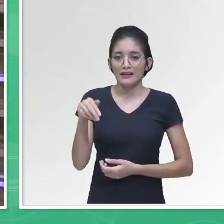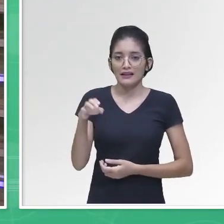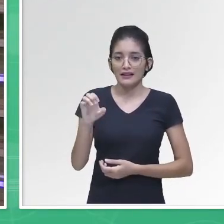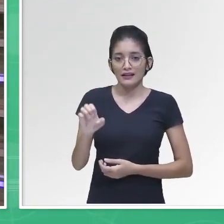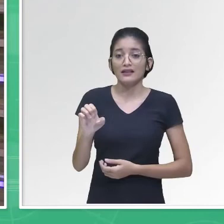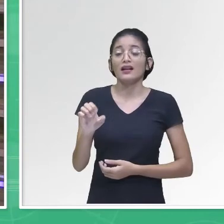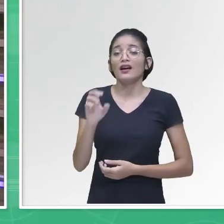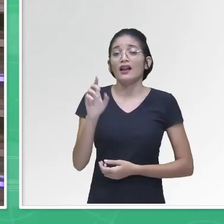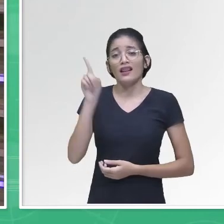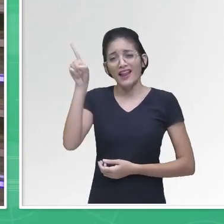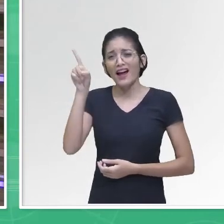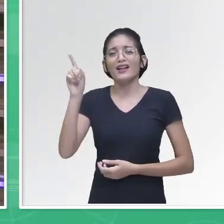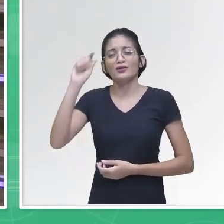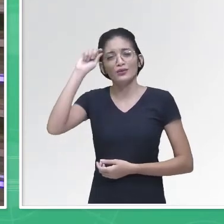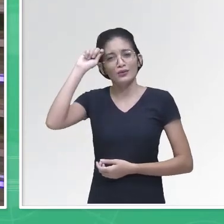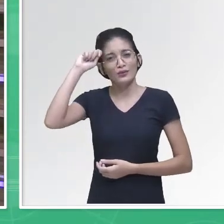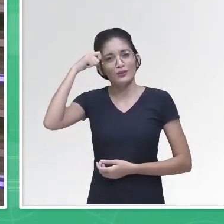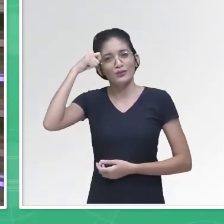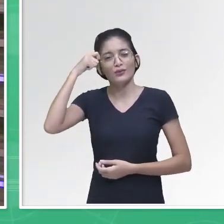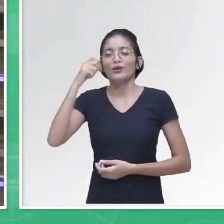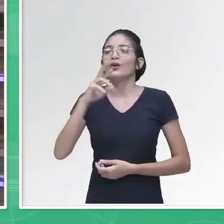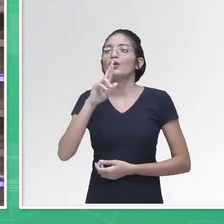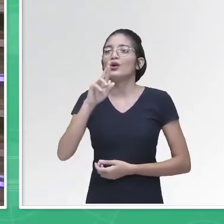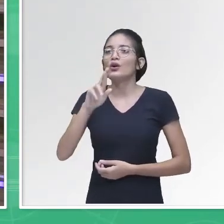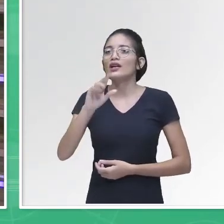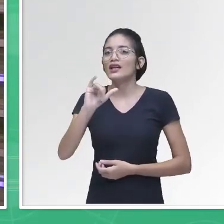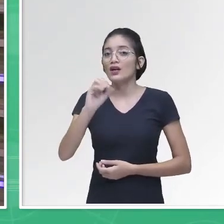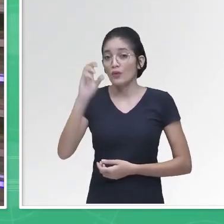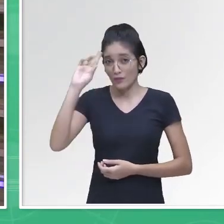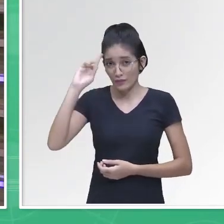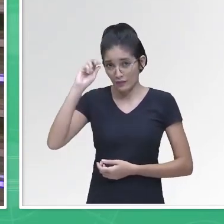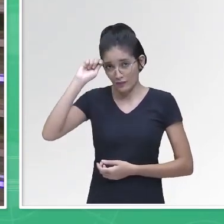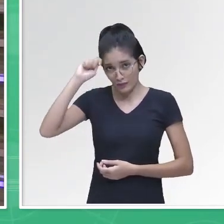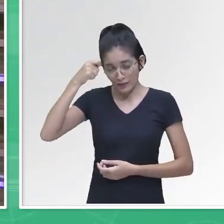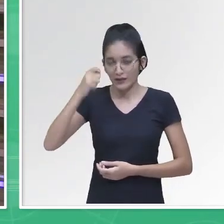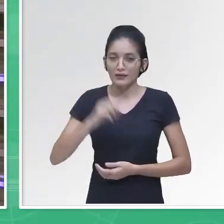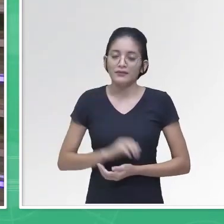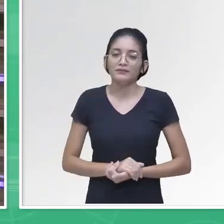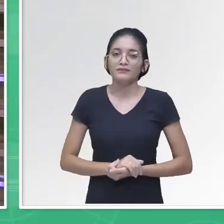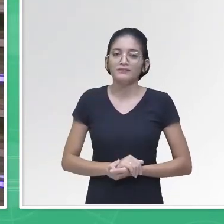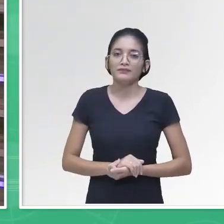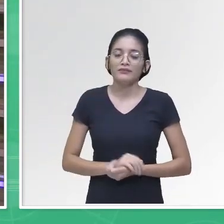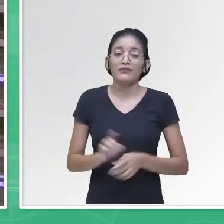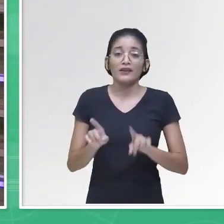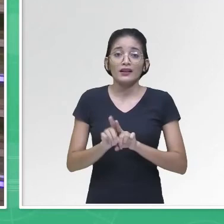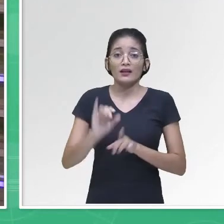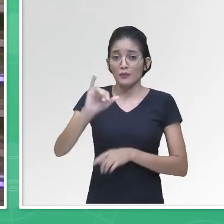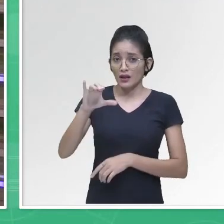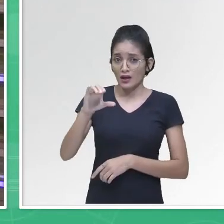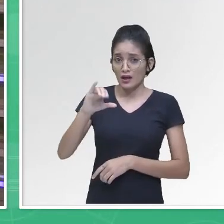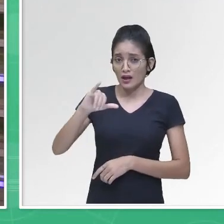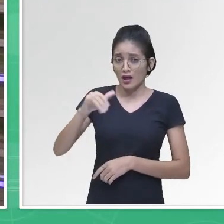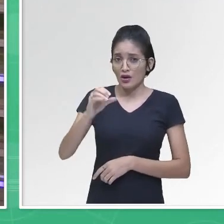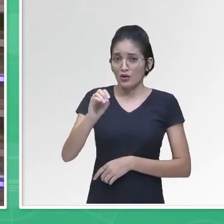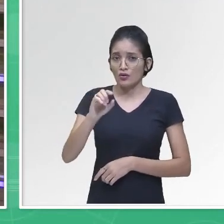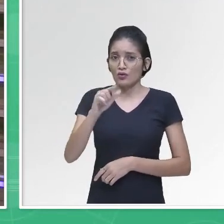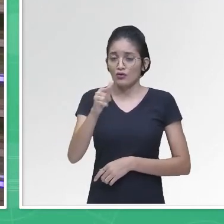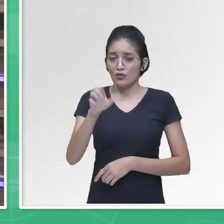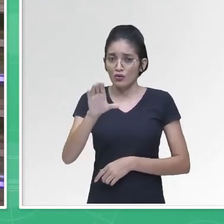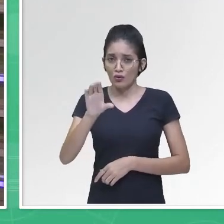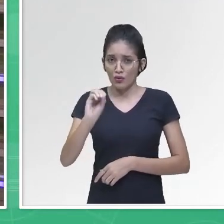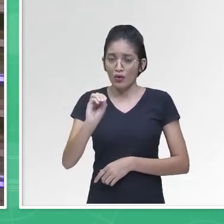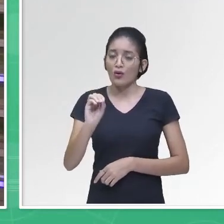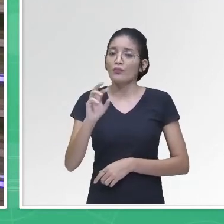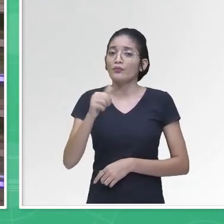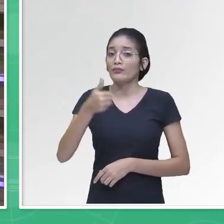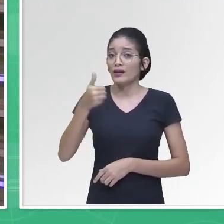Eva. Um abraço para vocês aí, tá? João Carlos, questão 1, professor, é a letra E. E